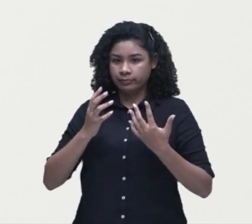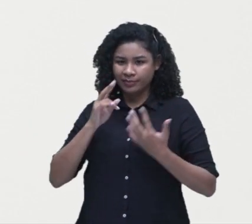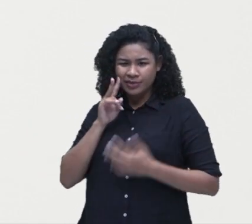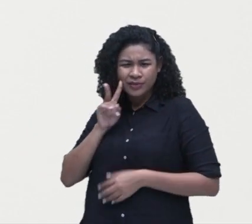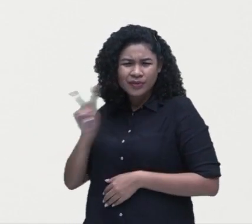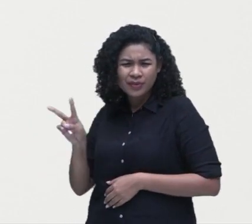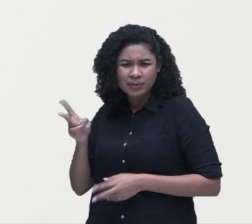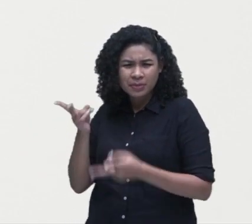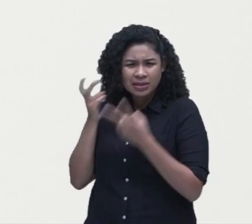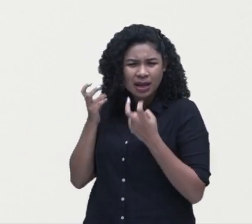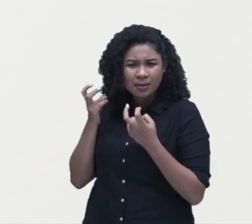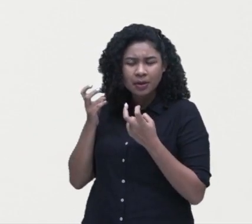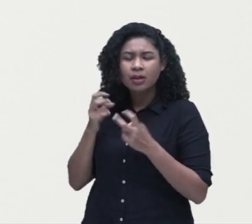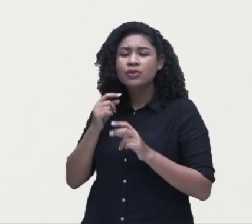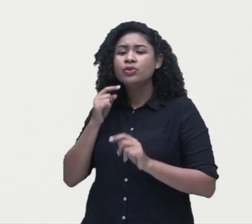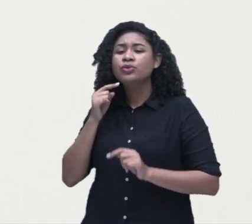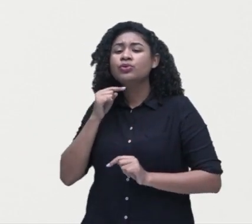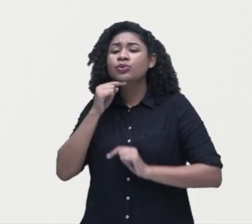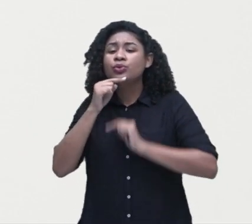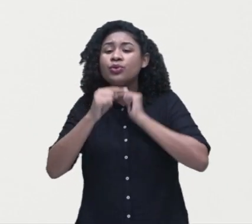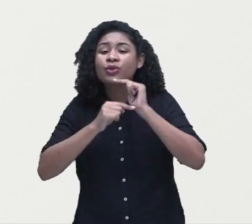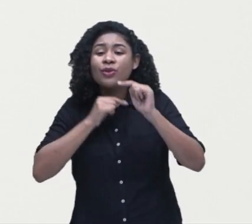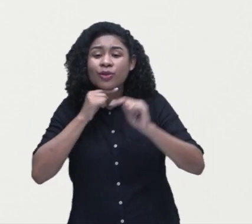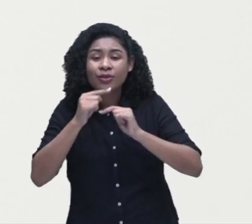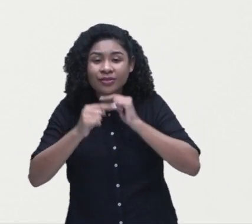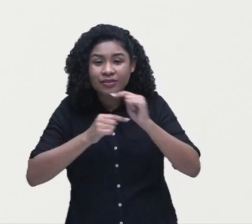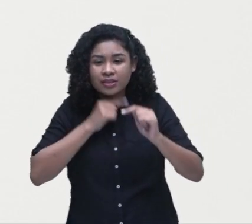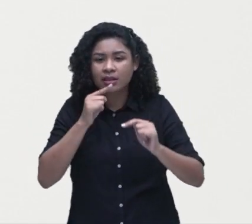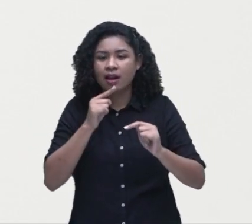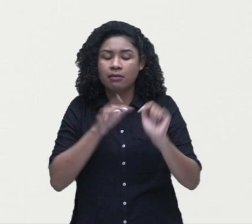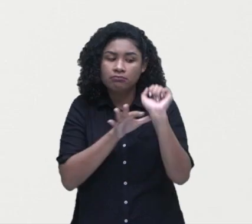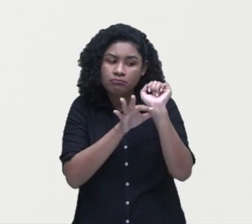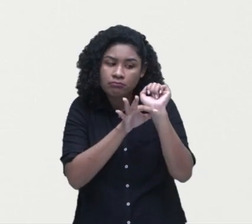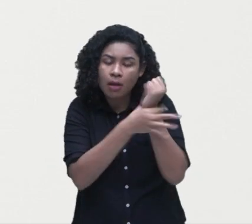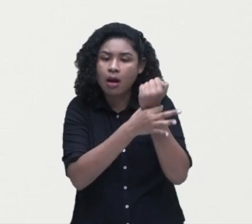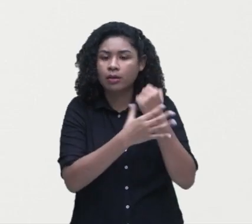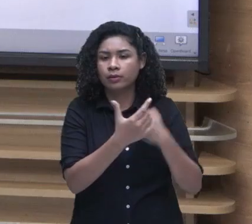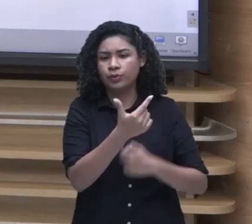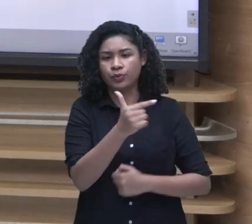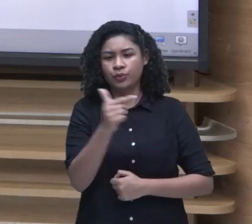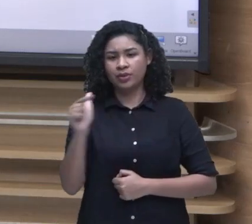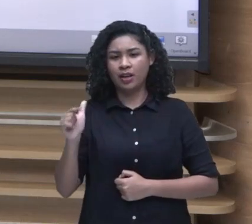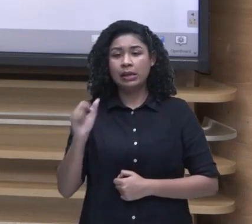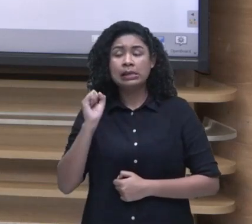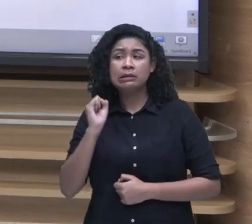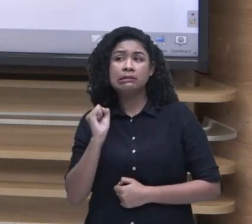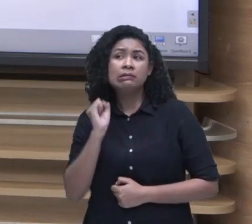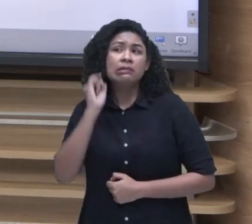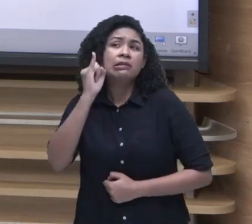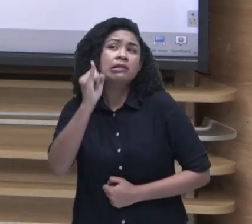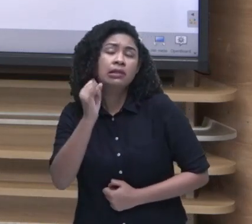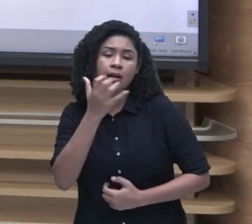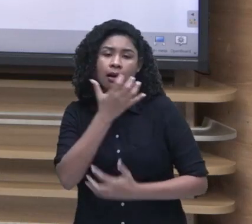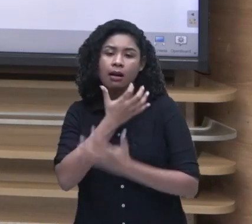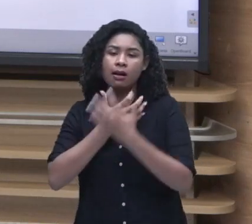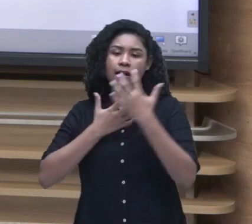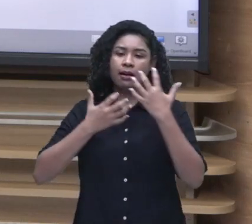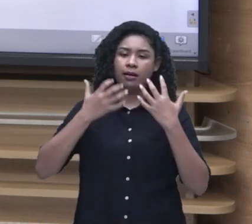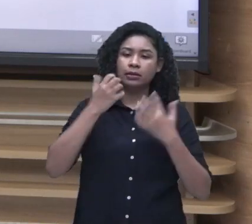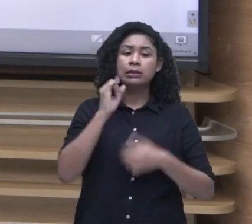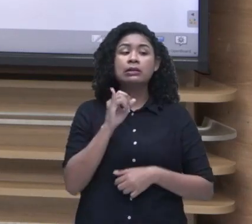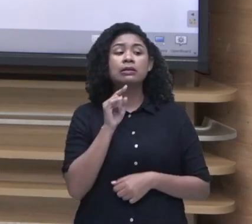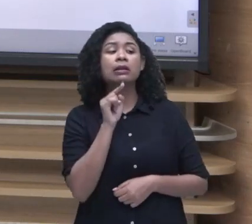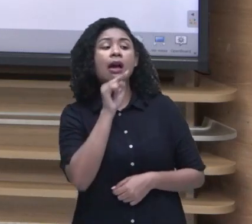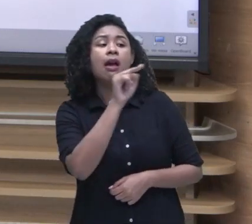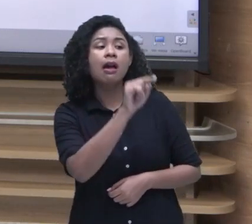que há uma dúvida, uma incerteza dos fatos. Ó, se tu cantasses, se ele